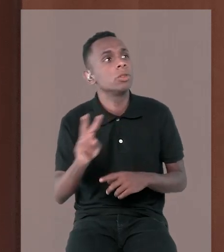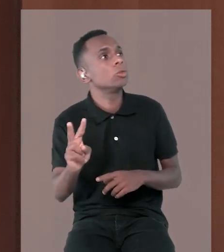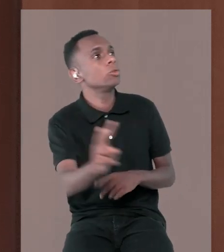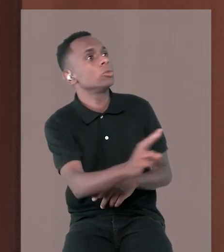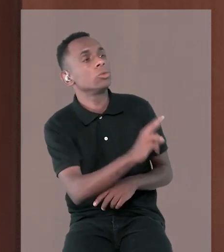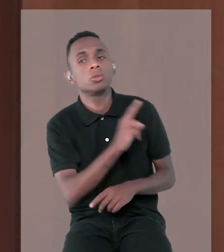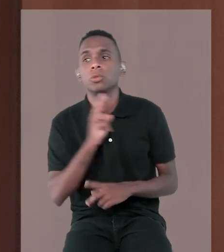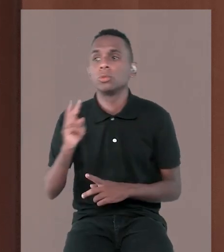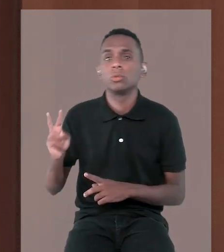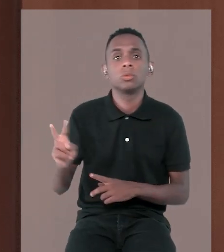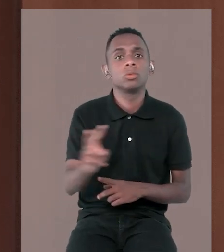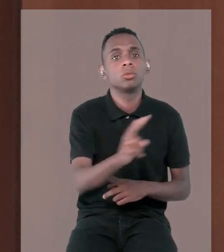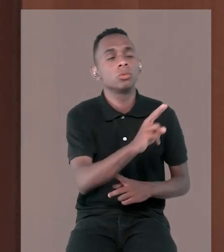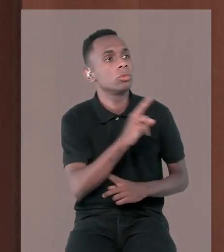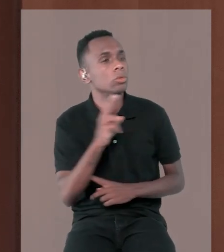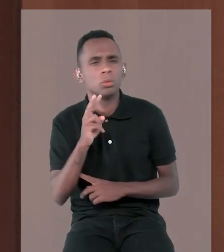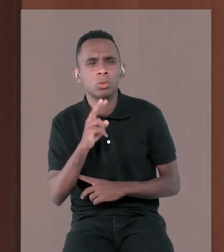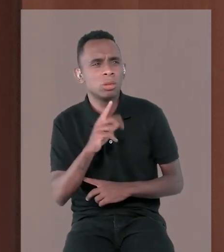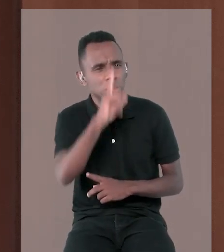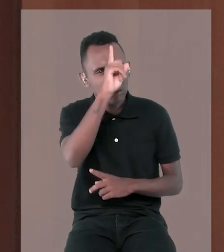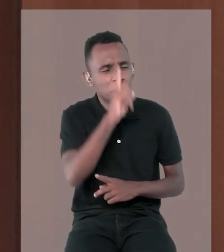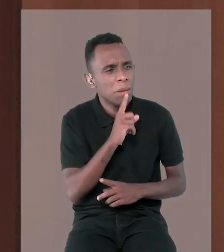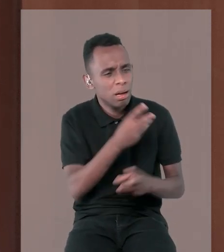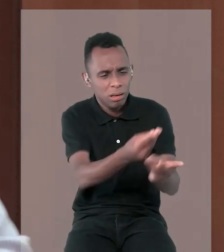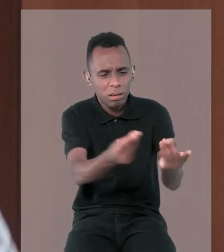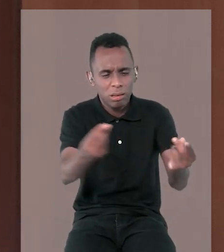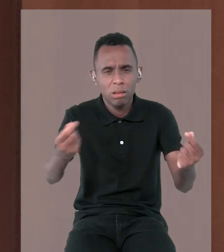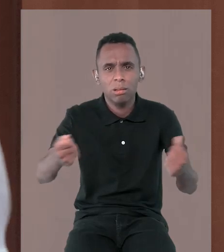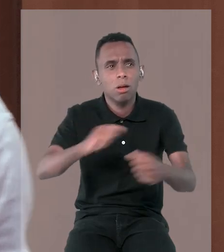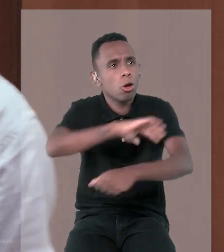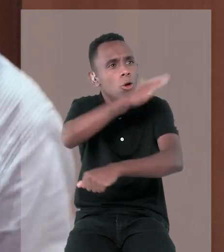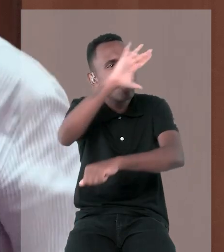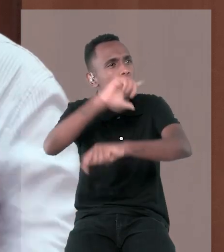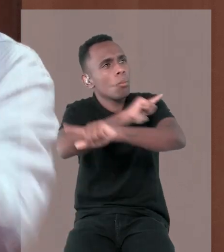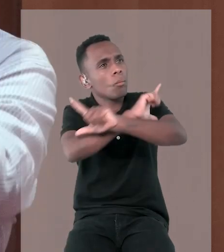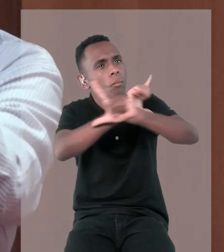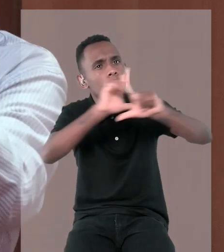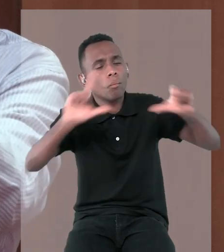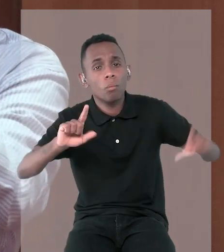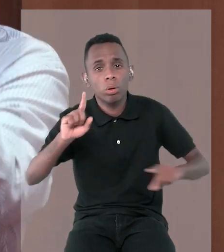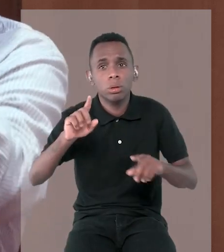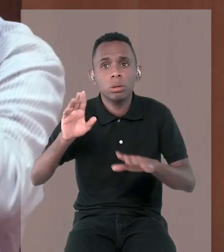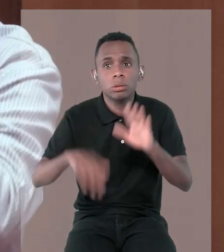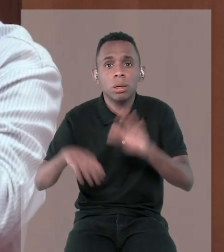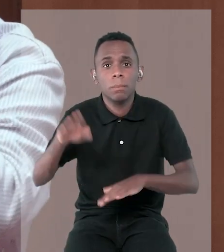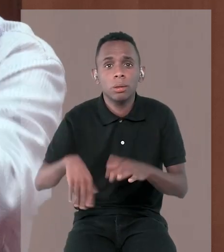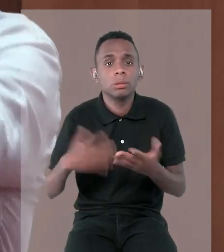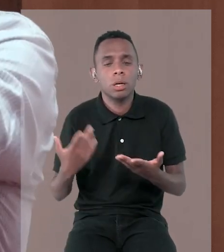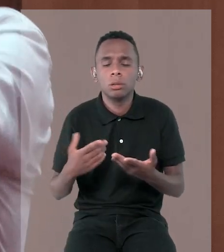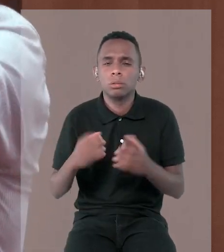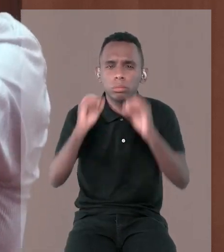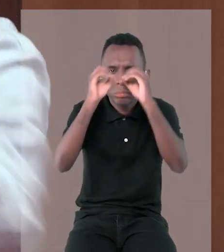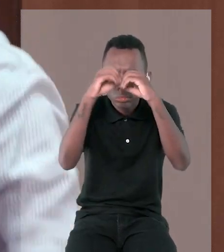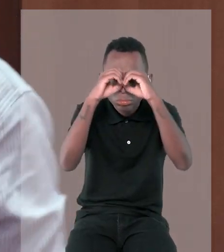você falou, aquele tom amarelado de terra exposta, Morro Careca, né? Às vezes aparecia uma coisa verde, você pegava um